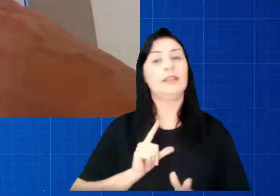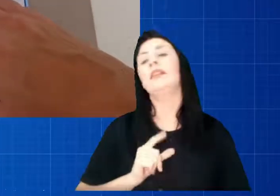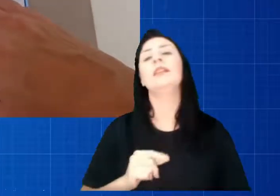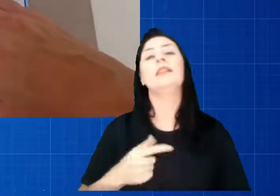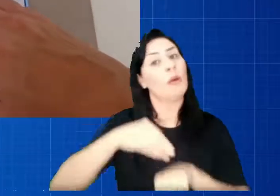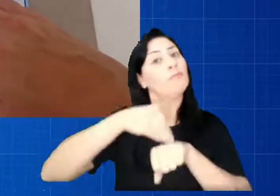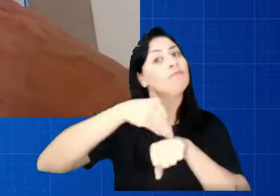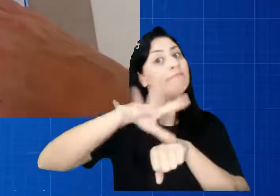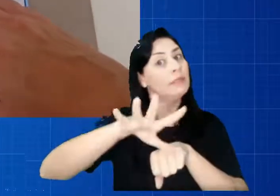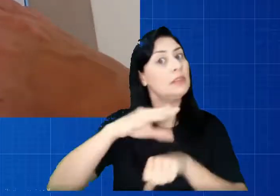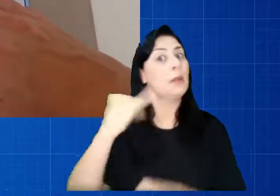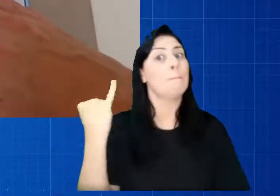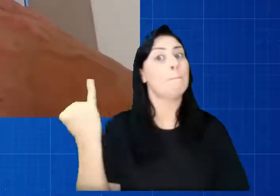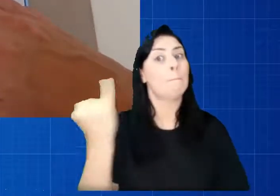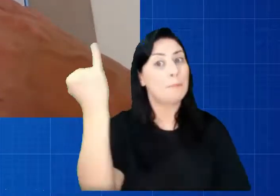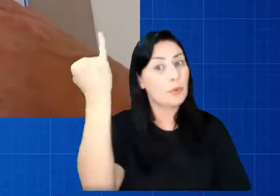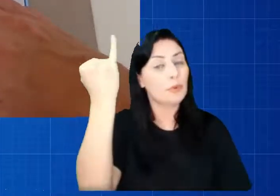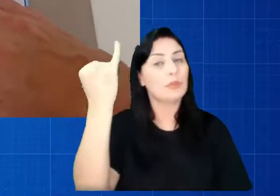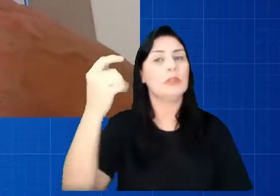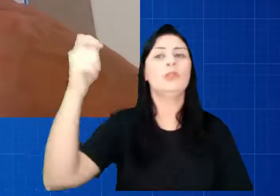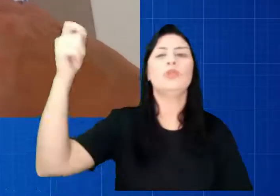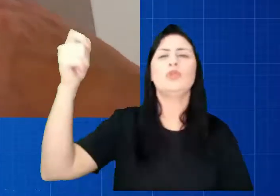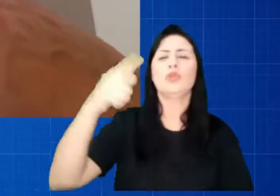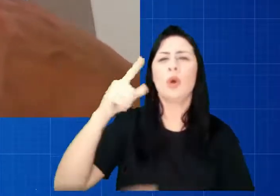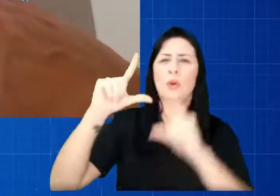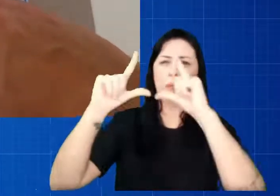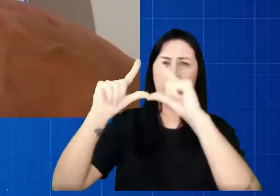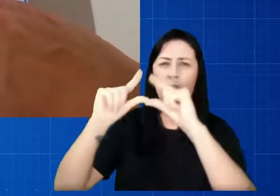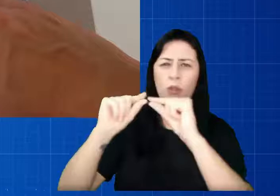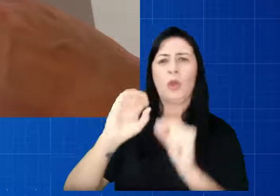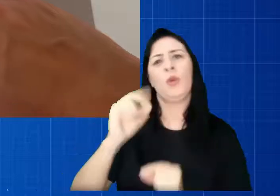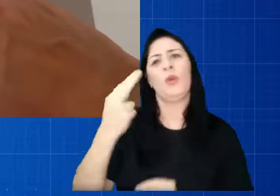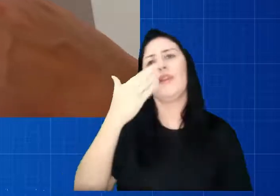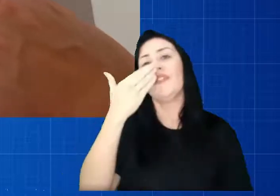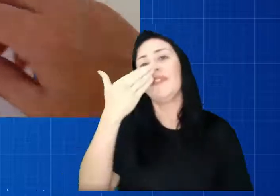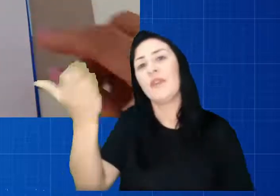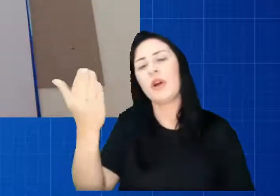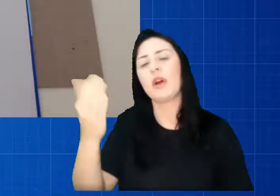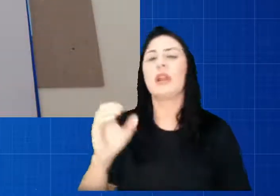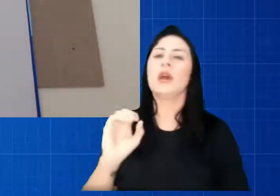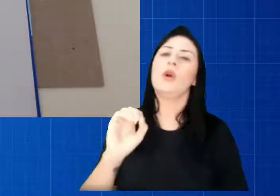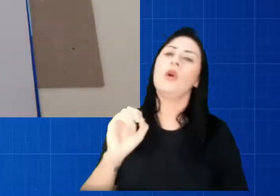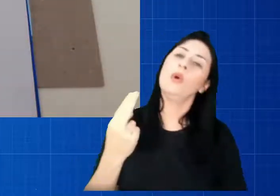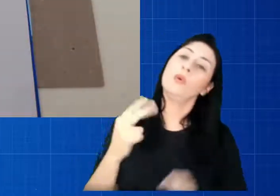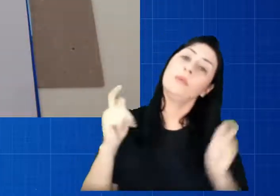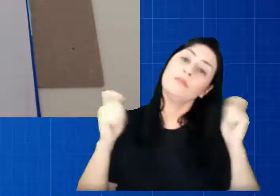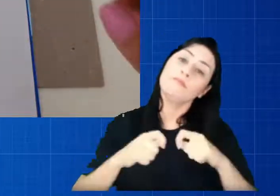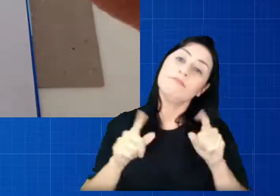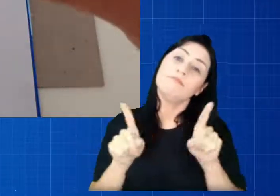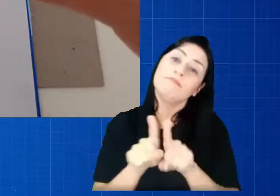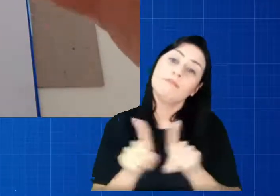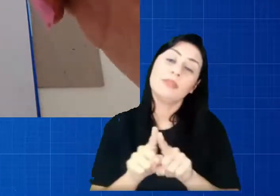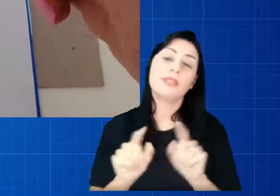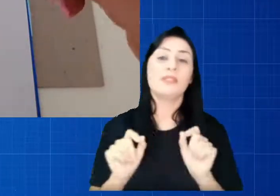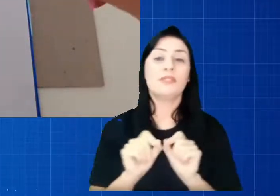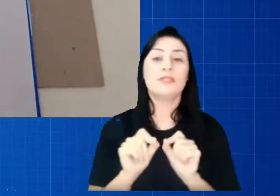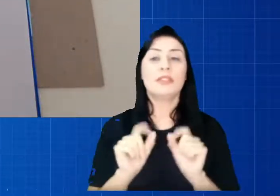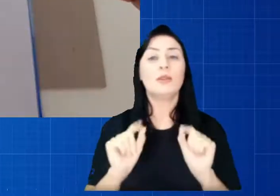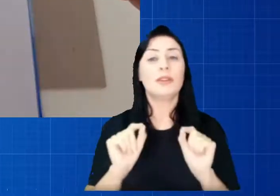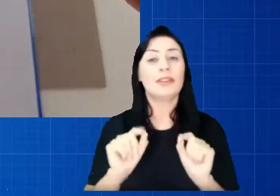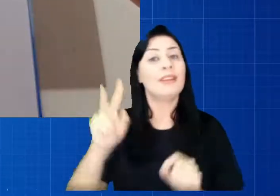O sol pode ser menor, ou pode estar fora, ou você ainda pode fazer o seguinte. Lembra aquela tirinha de